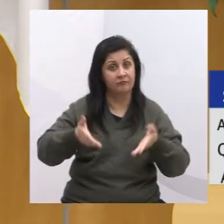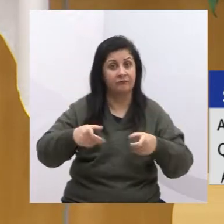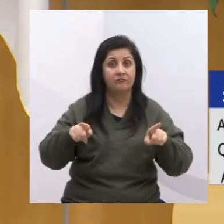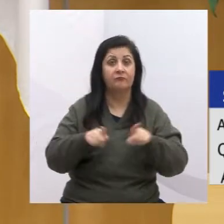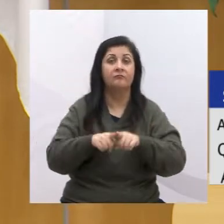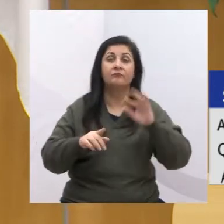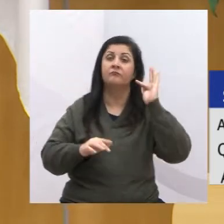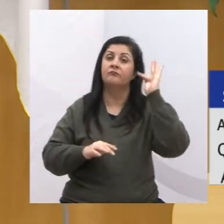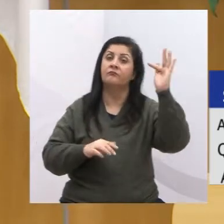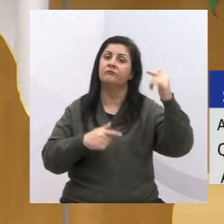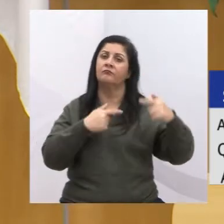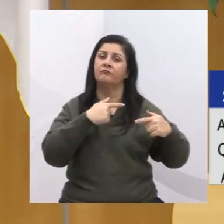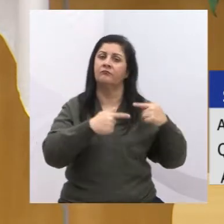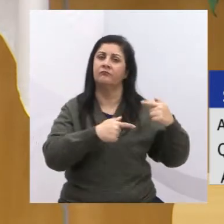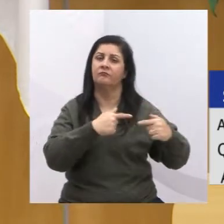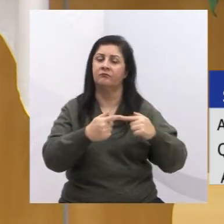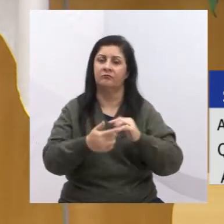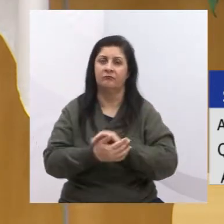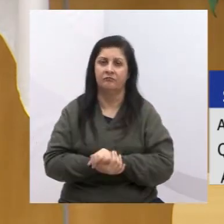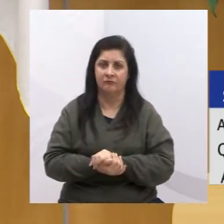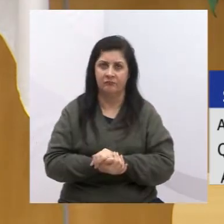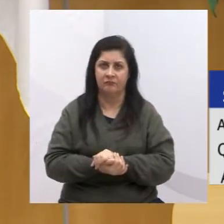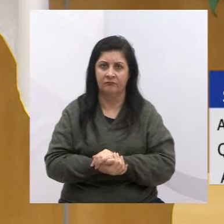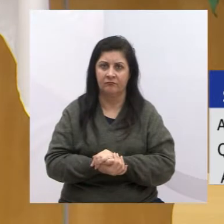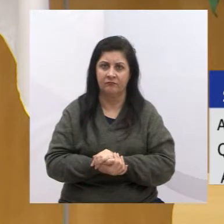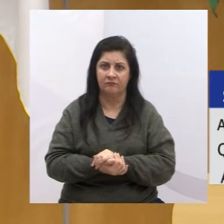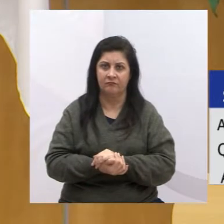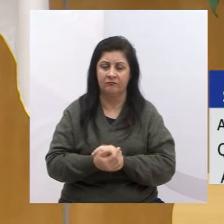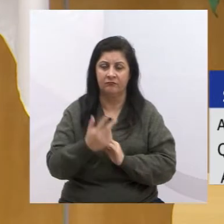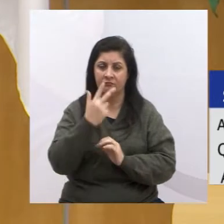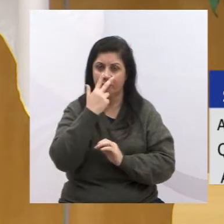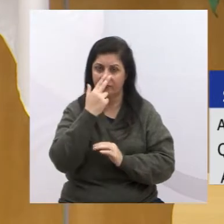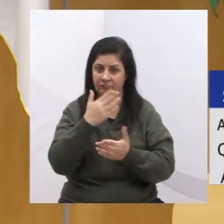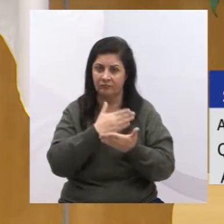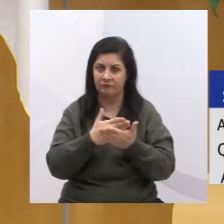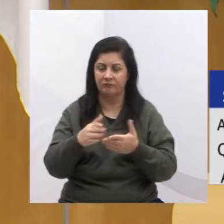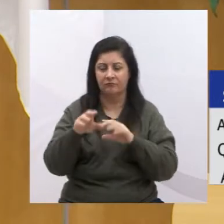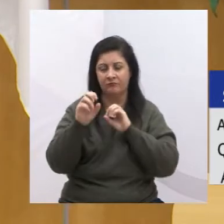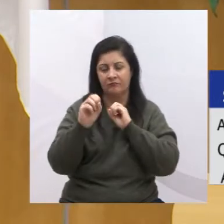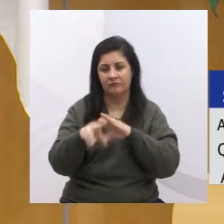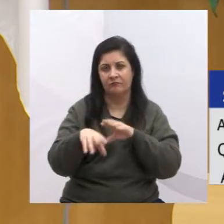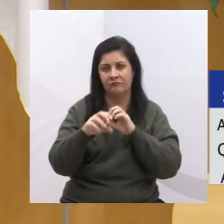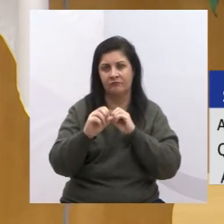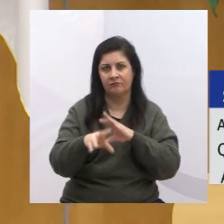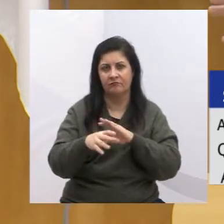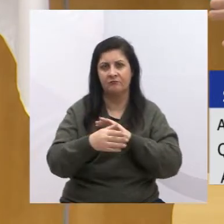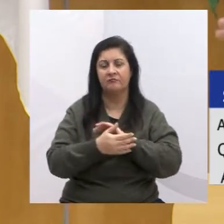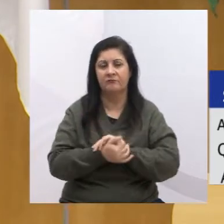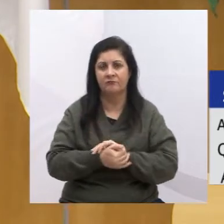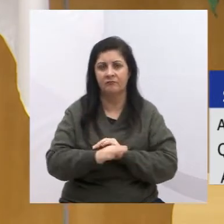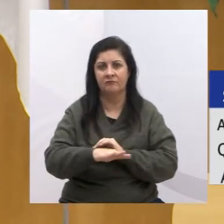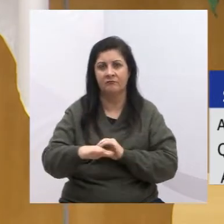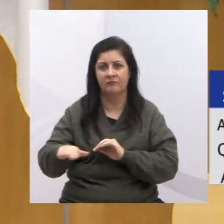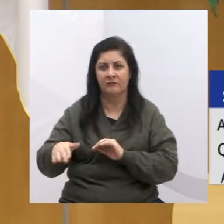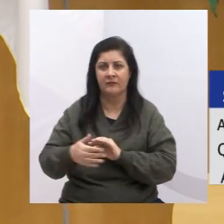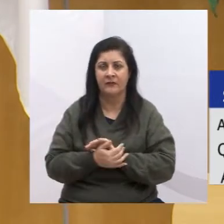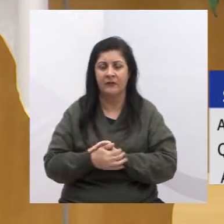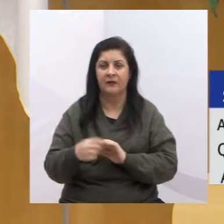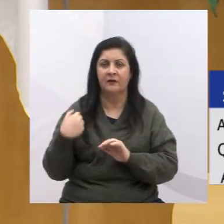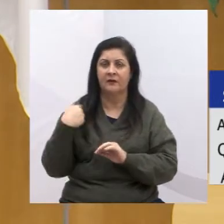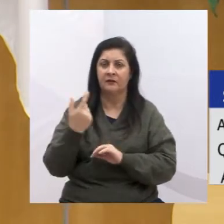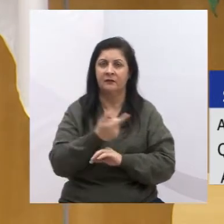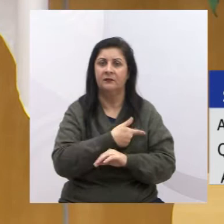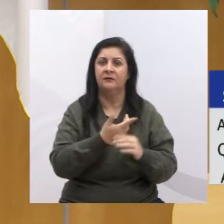futuras gerações. Eu acho que o ponto de partida é a educação, educando as nossas crianças e os nossos